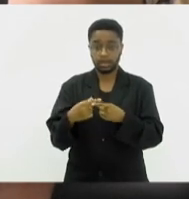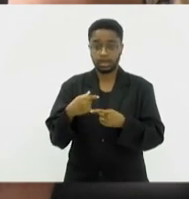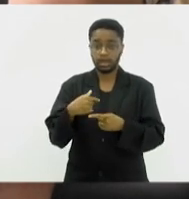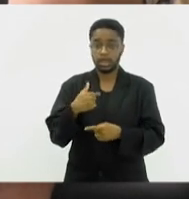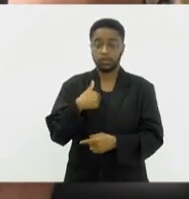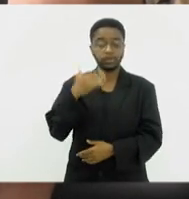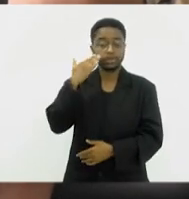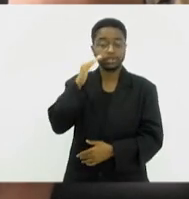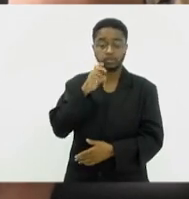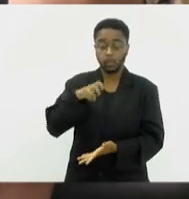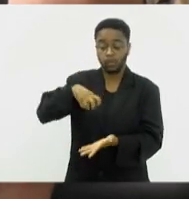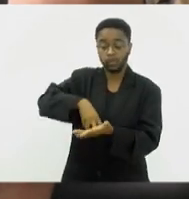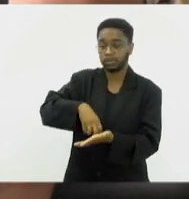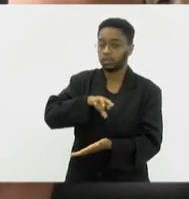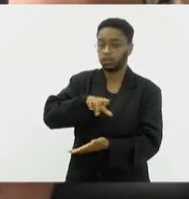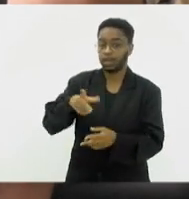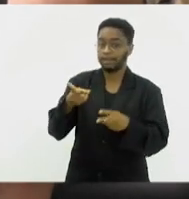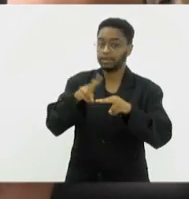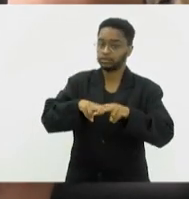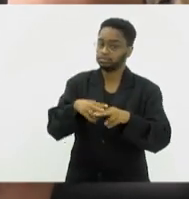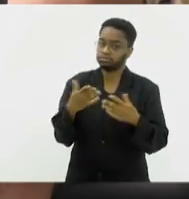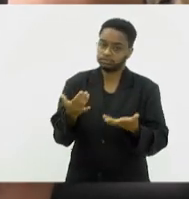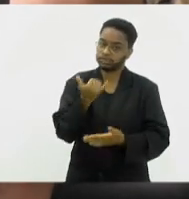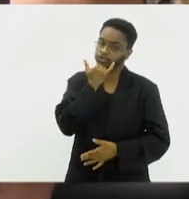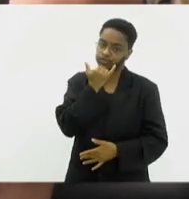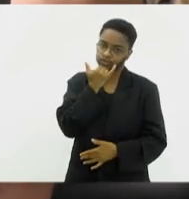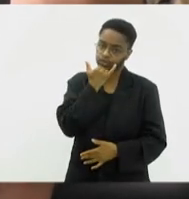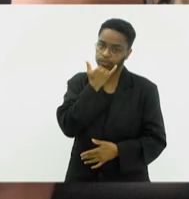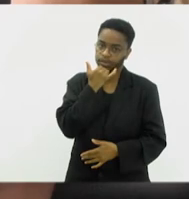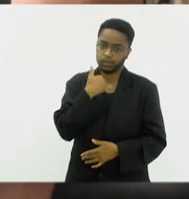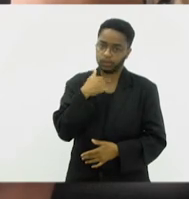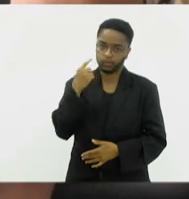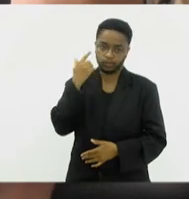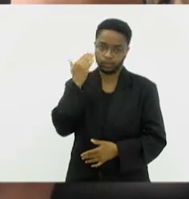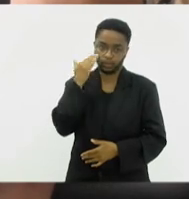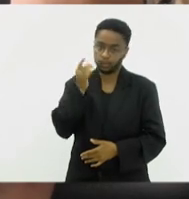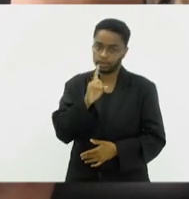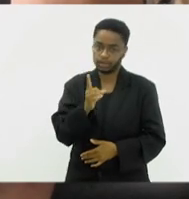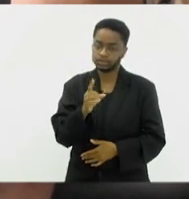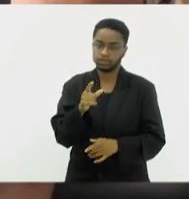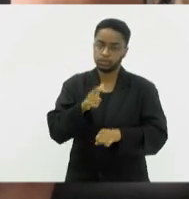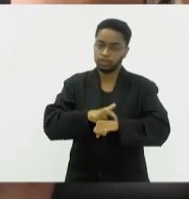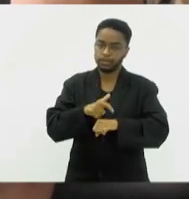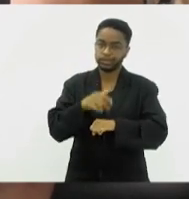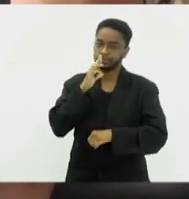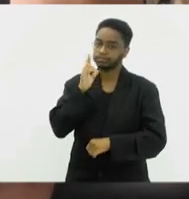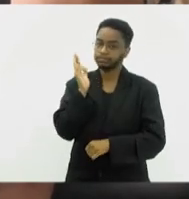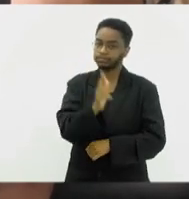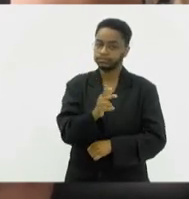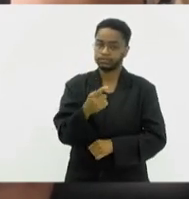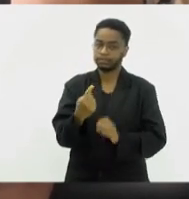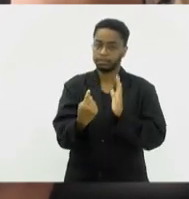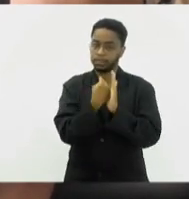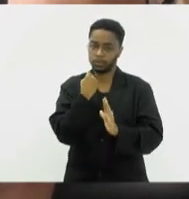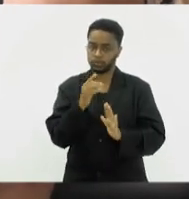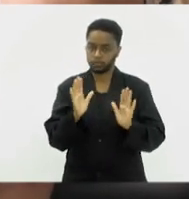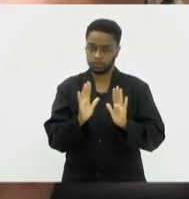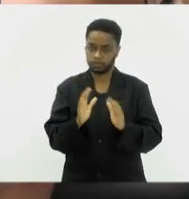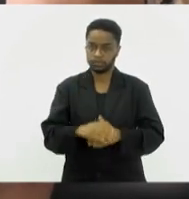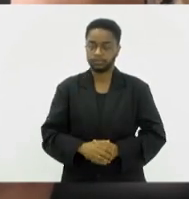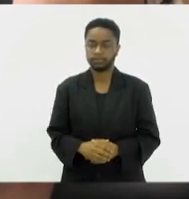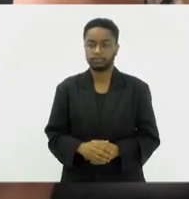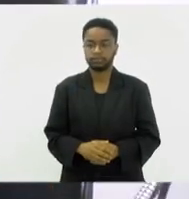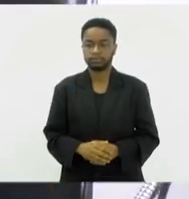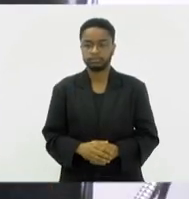condenação e não em prisão. E desculpa a falta de compreensão no momento para responder a pergunta de Vossa Excelência. O senhor está sendo